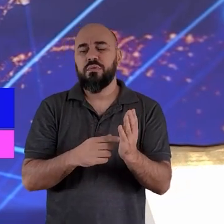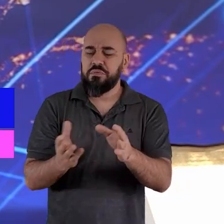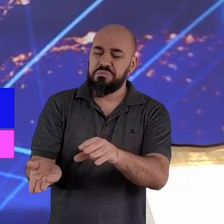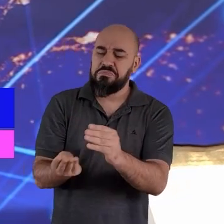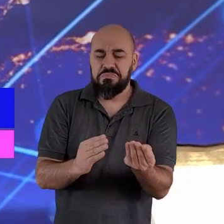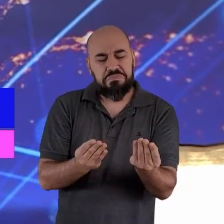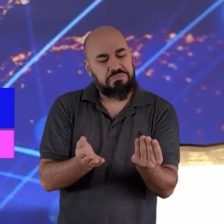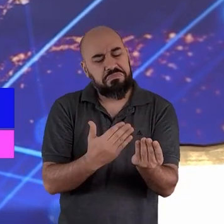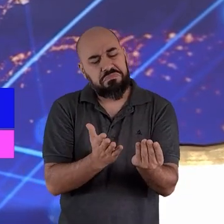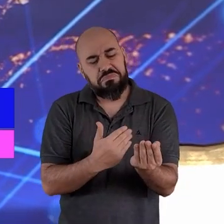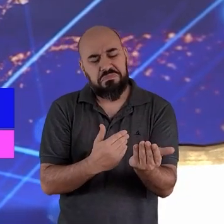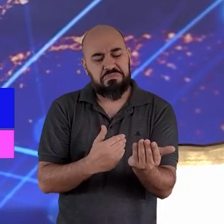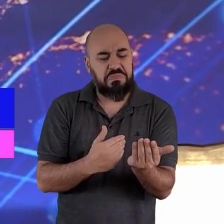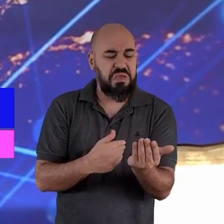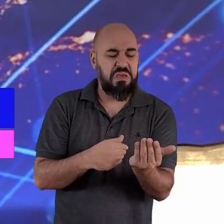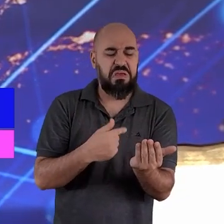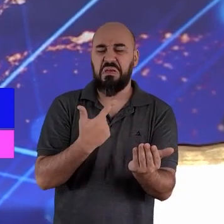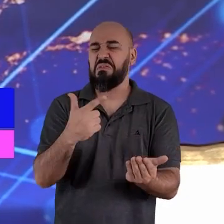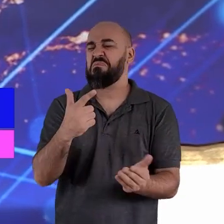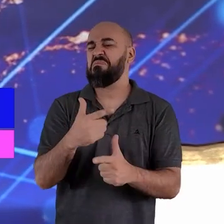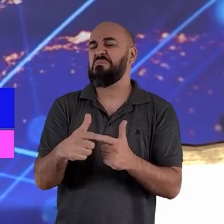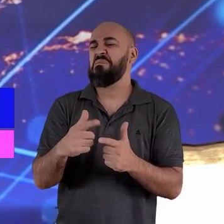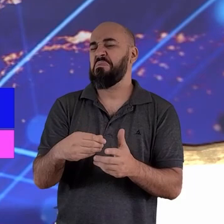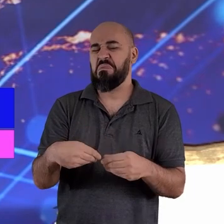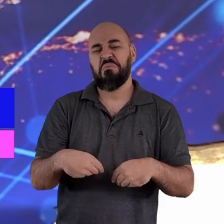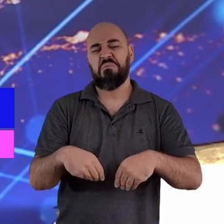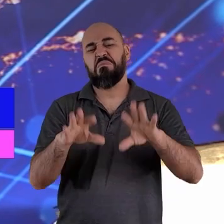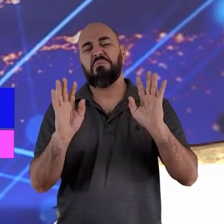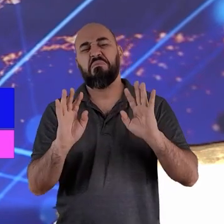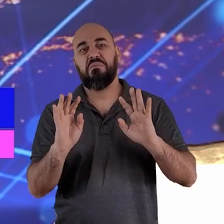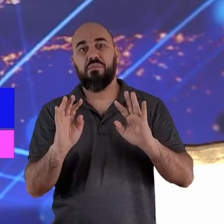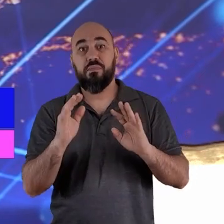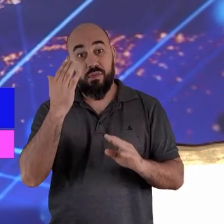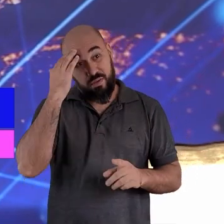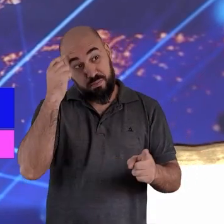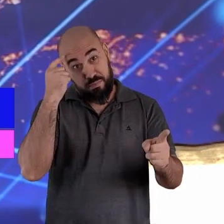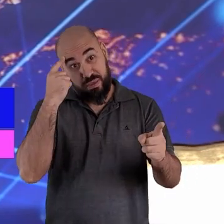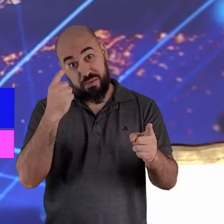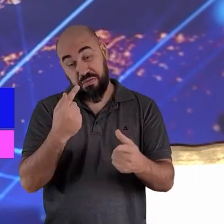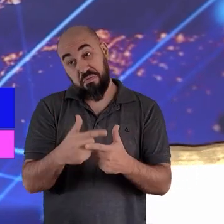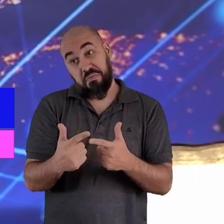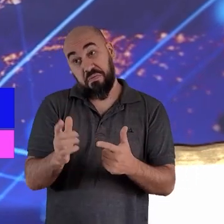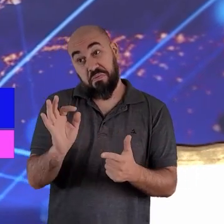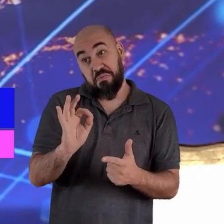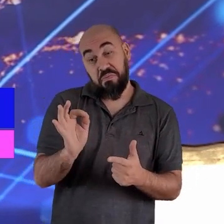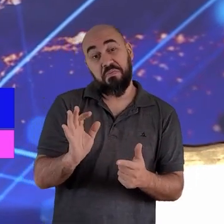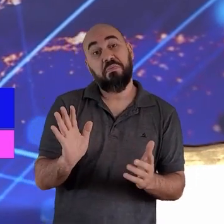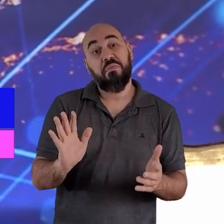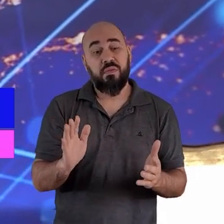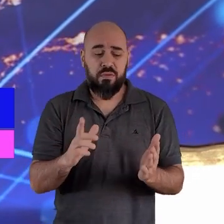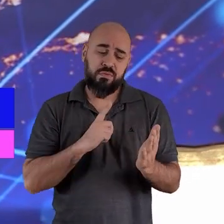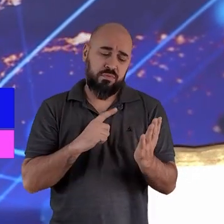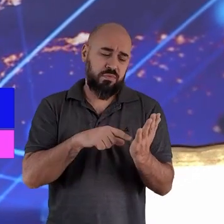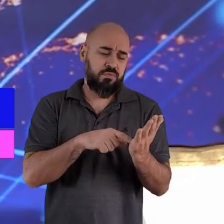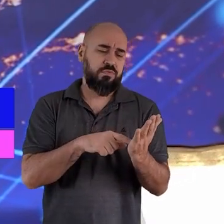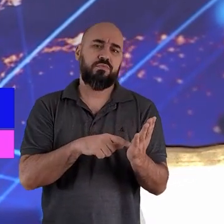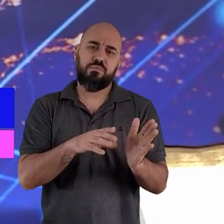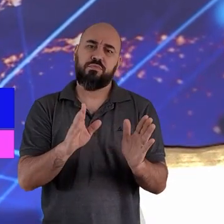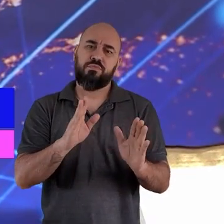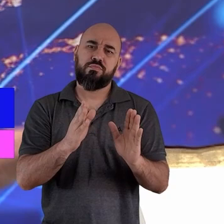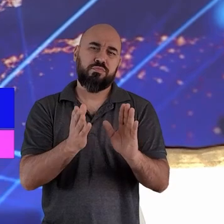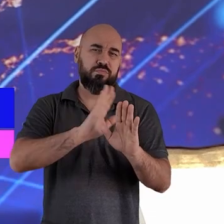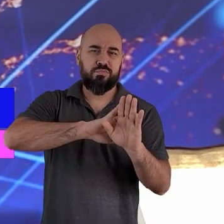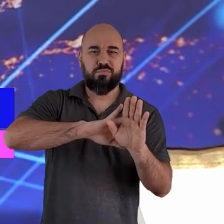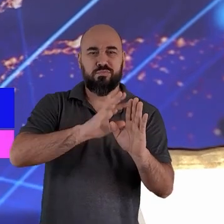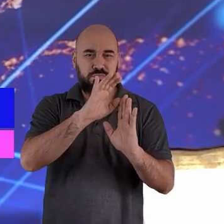fosse preservada, Deus colocou símbolos. E assim nós podemos interpretá-los claramente e entender o que